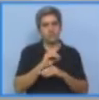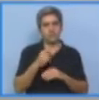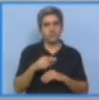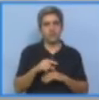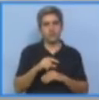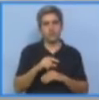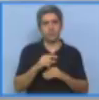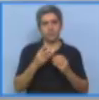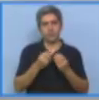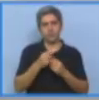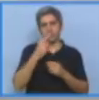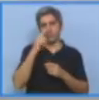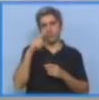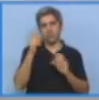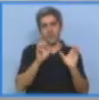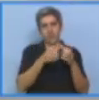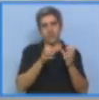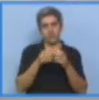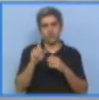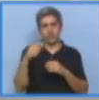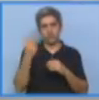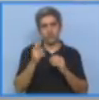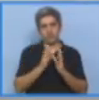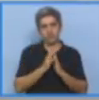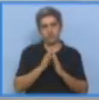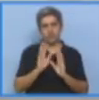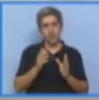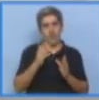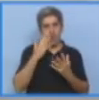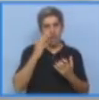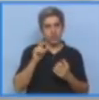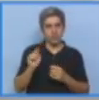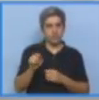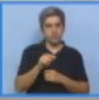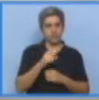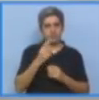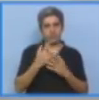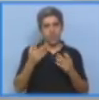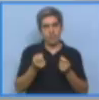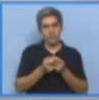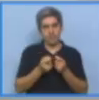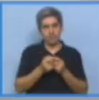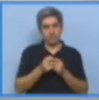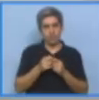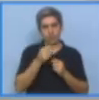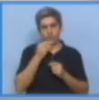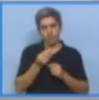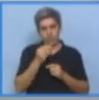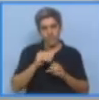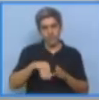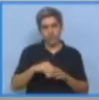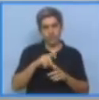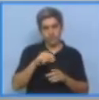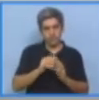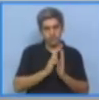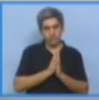com os elementos de outras equipas, de outras dioceses, isto já se nota uma maior aproximação aos jovens, envolvê-los também